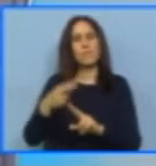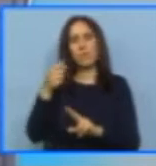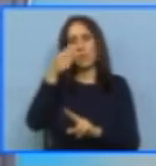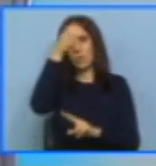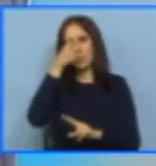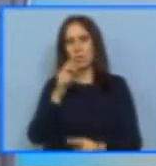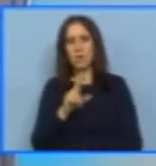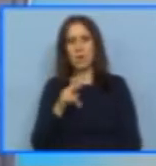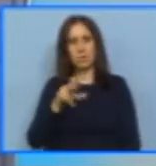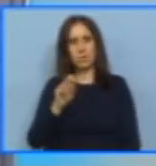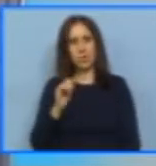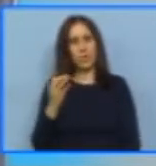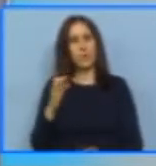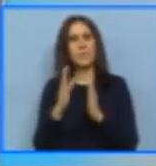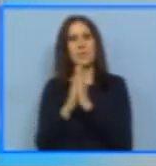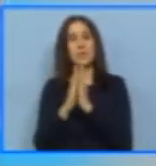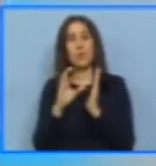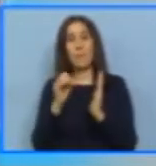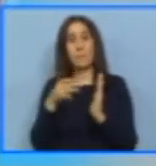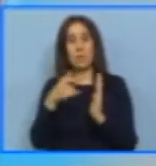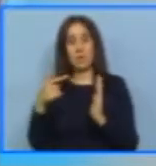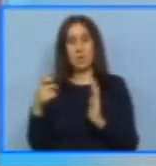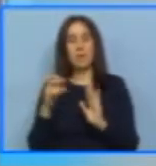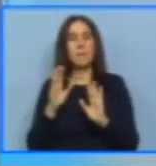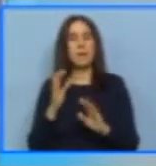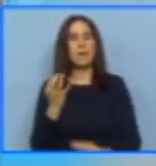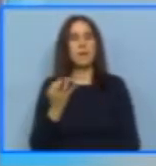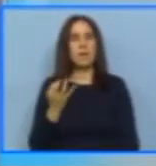Ramos nas igrejas coptas. Mas,